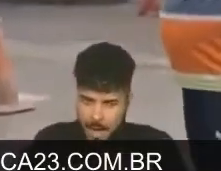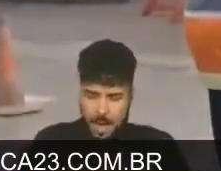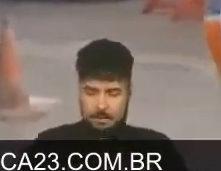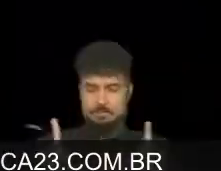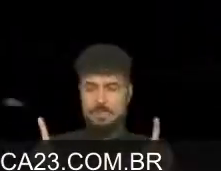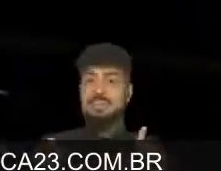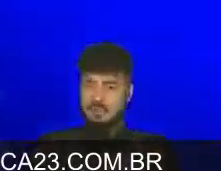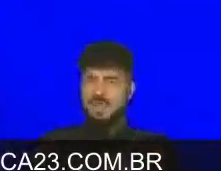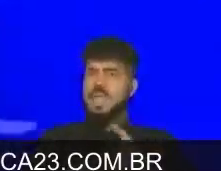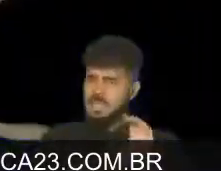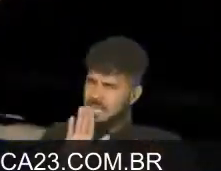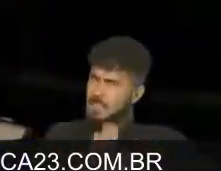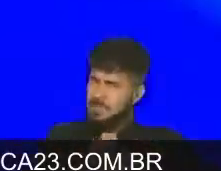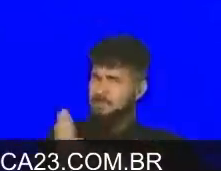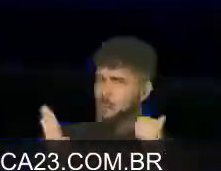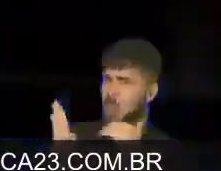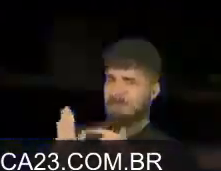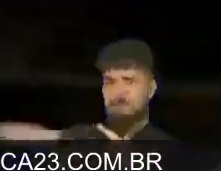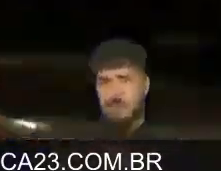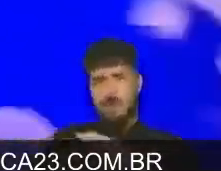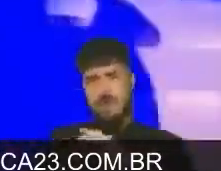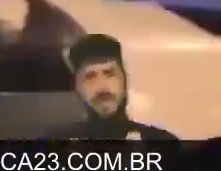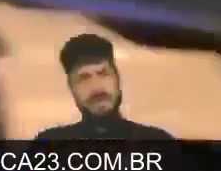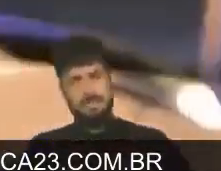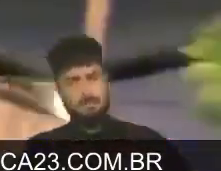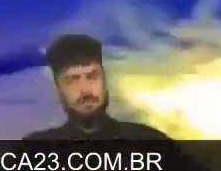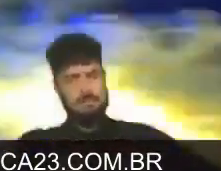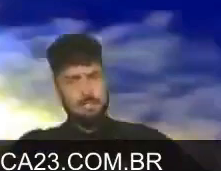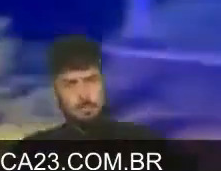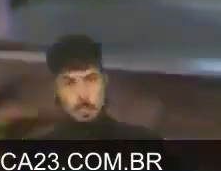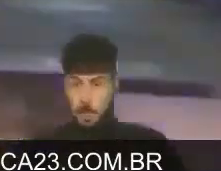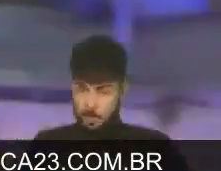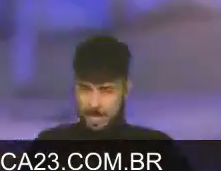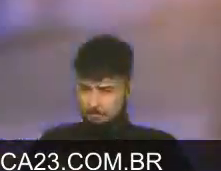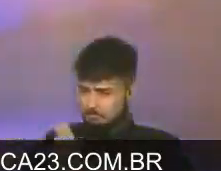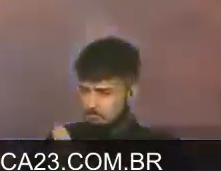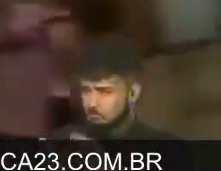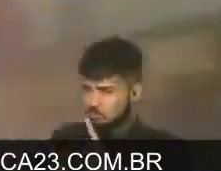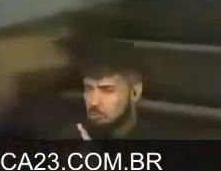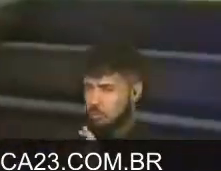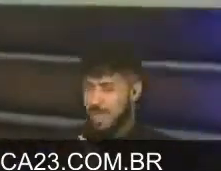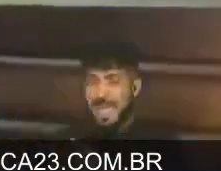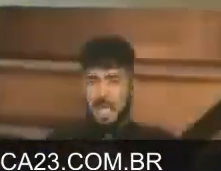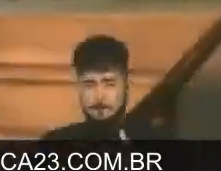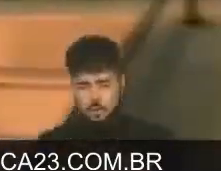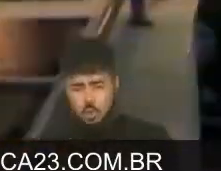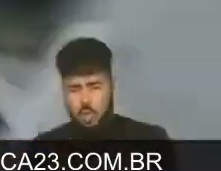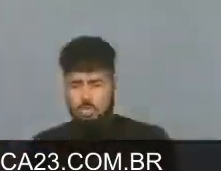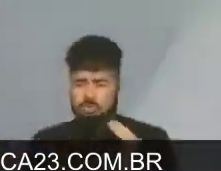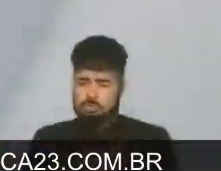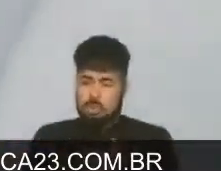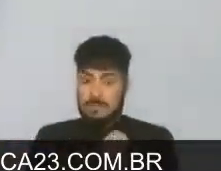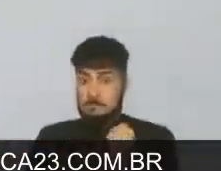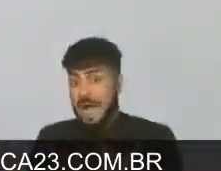da profissão. De acordo com o inquérito, o médico teria usado sedativos além do necessário para dopar e abusar da paciente.